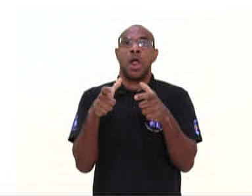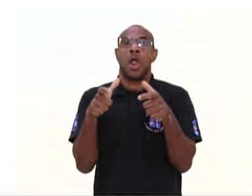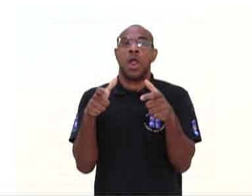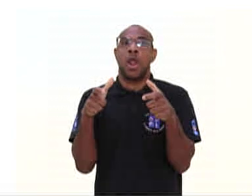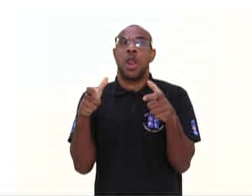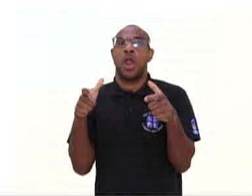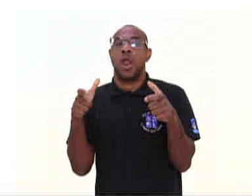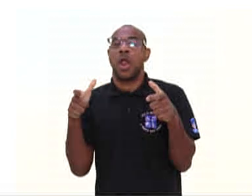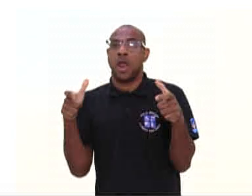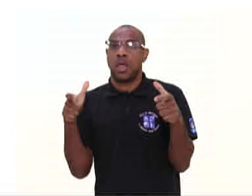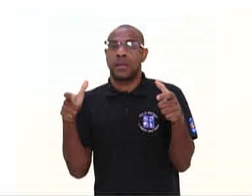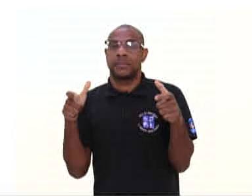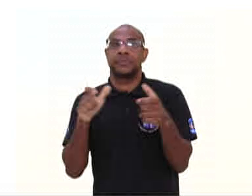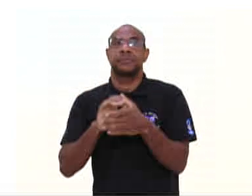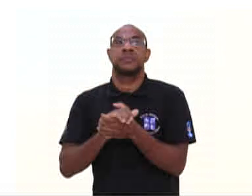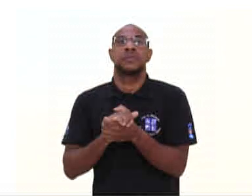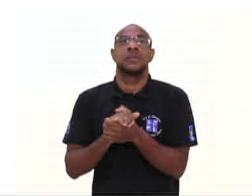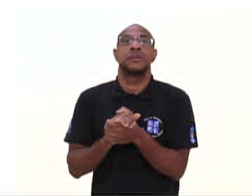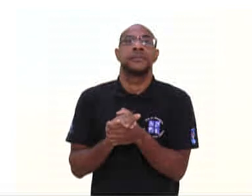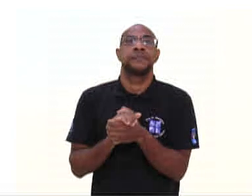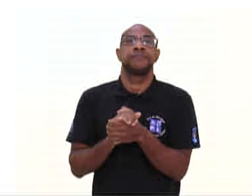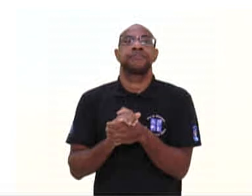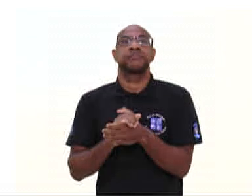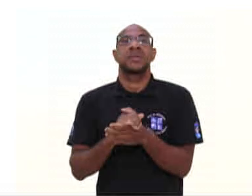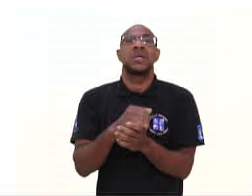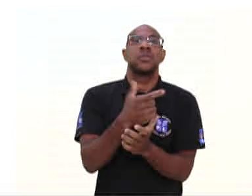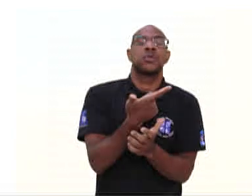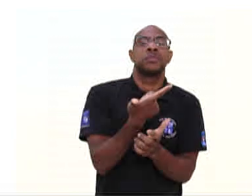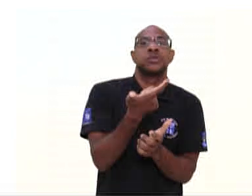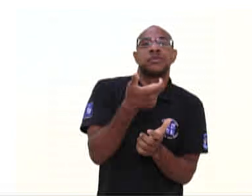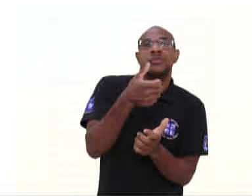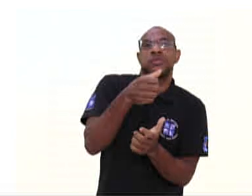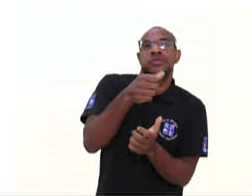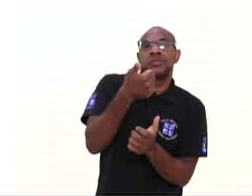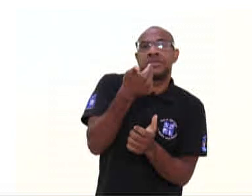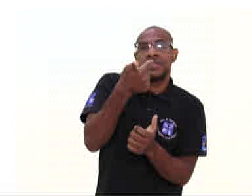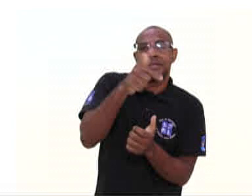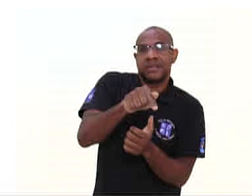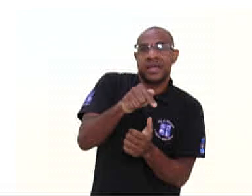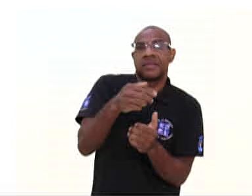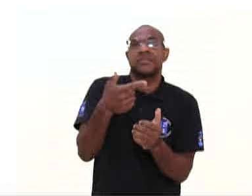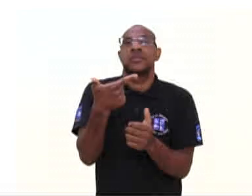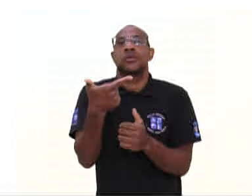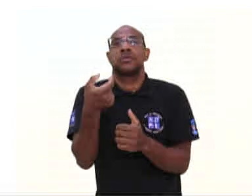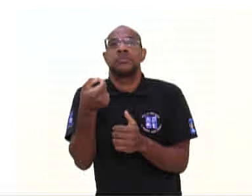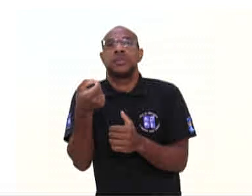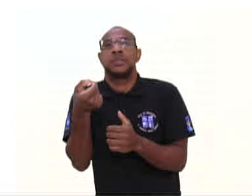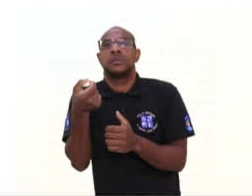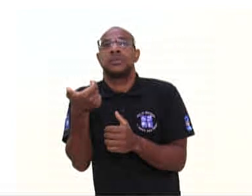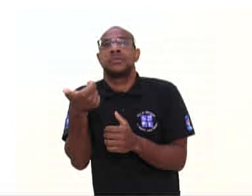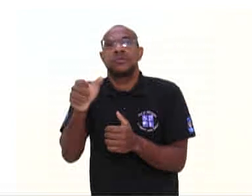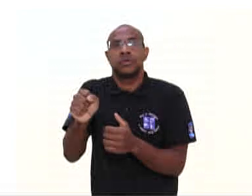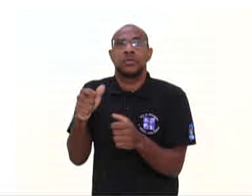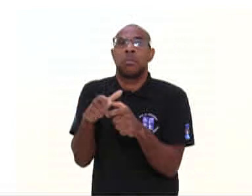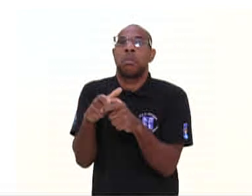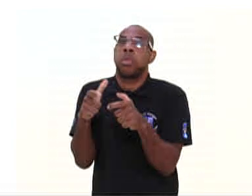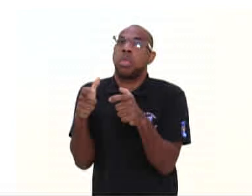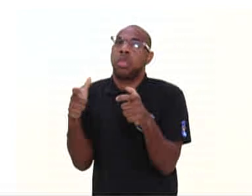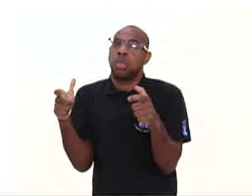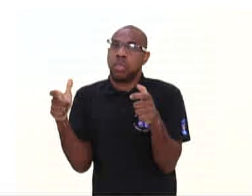para 74,3% entre 2017 e 2018, enquanto os que tinham televisão de tubo caiu